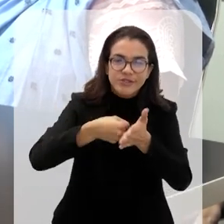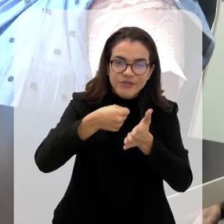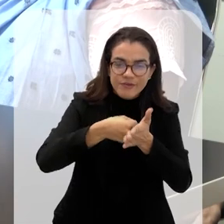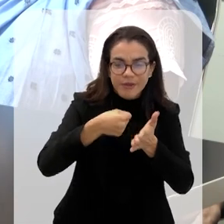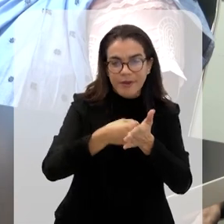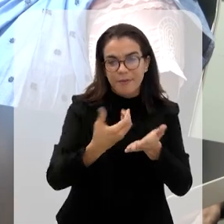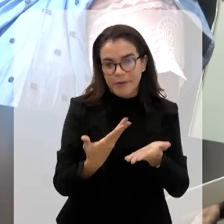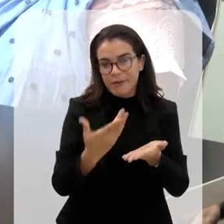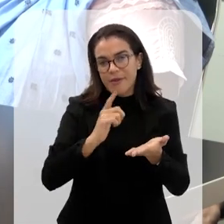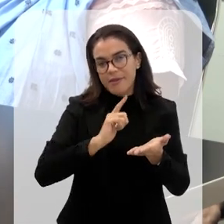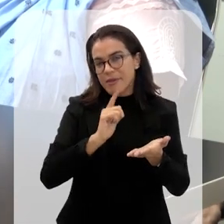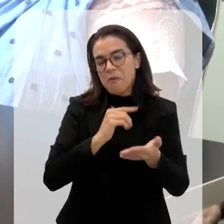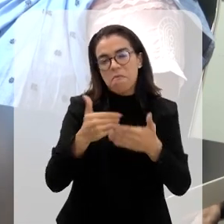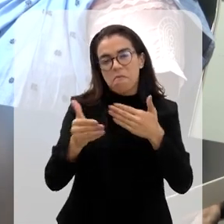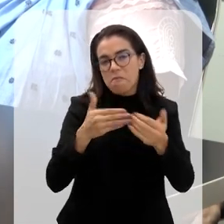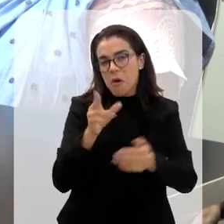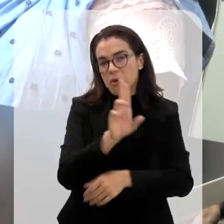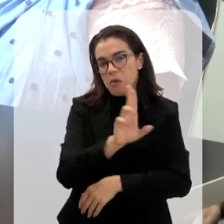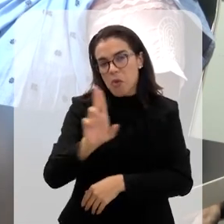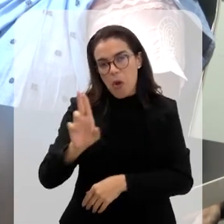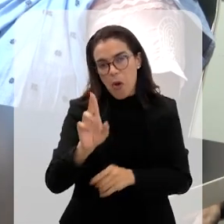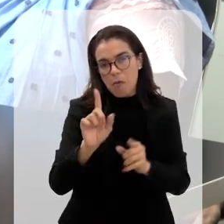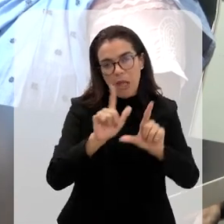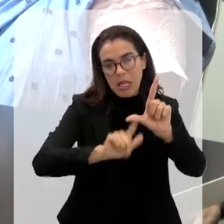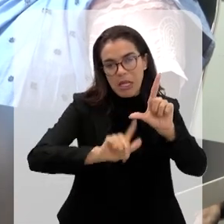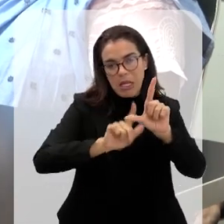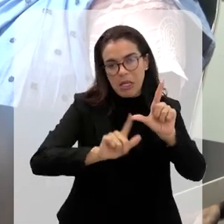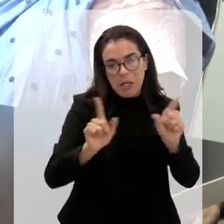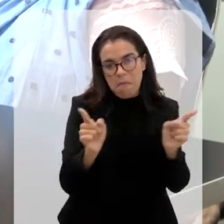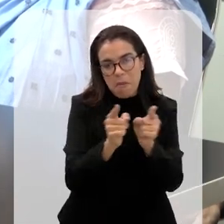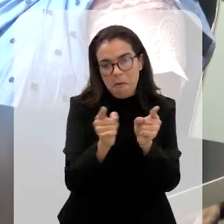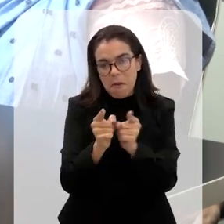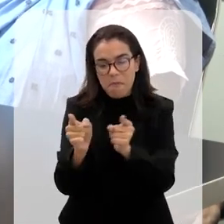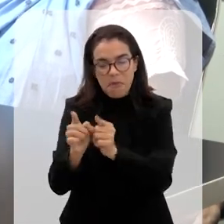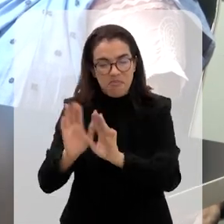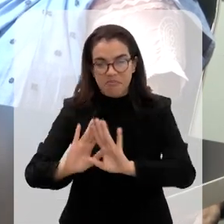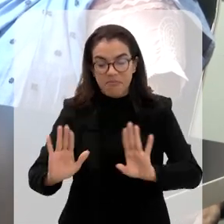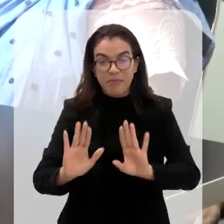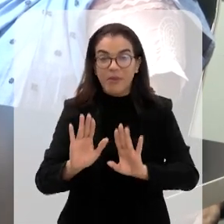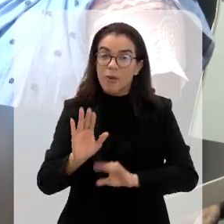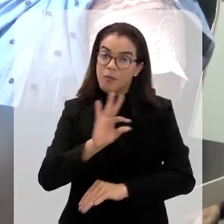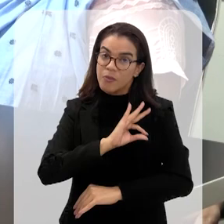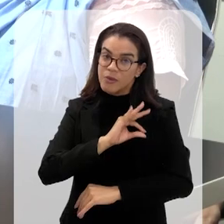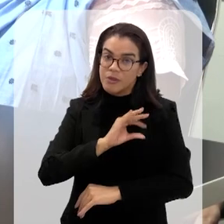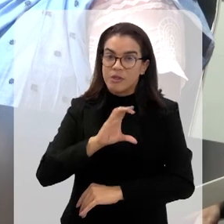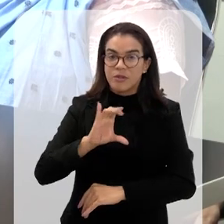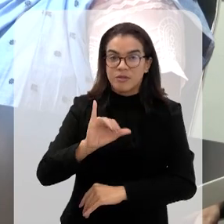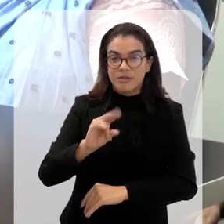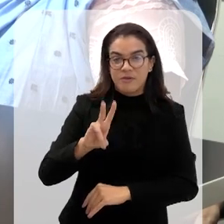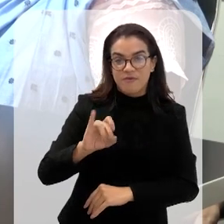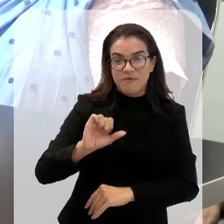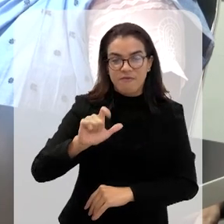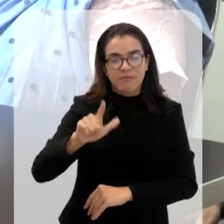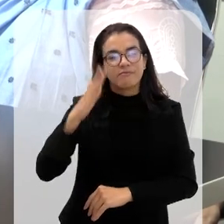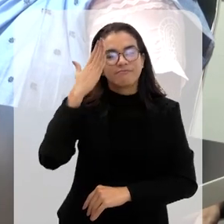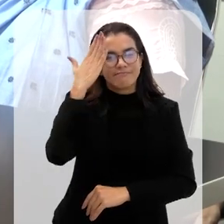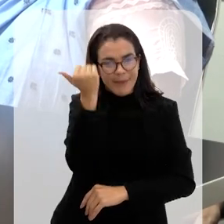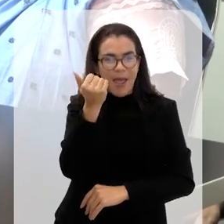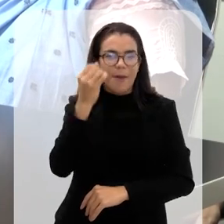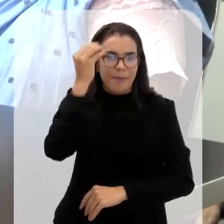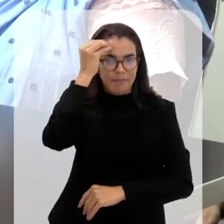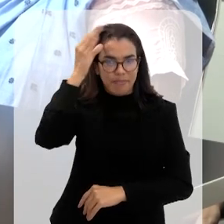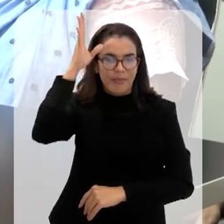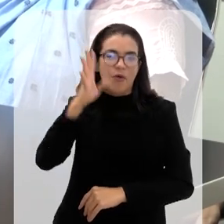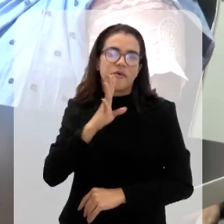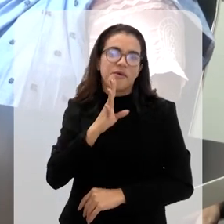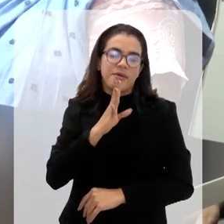de enfrentamento, não importa o nome, a nomenclatura no município. Né? Então, hoje o policial civil, ele sabe dessa rede,